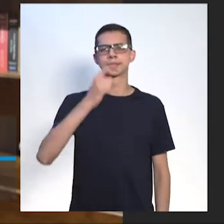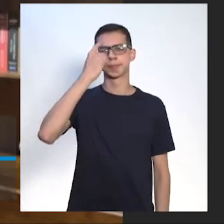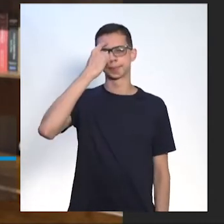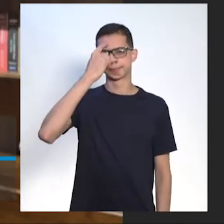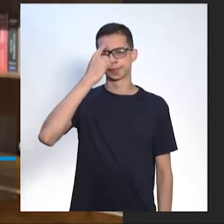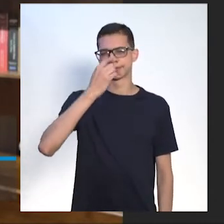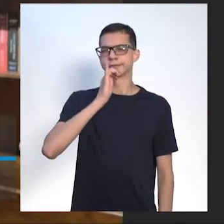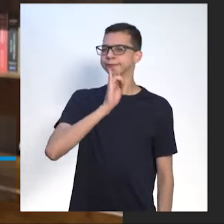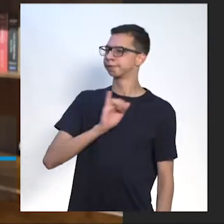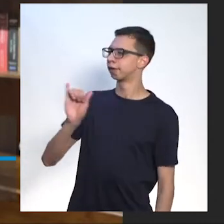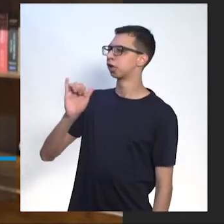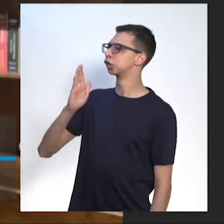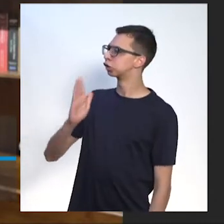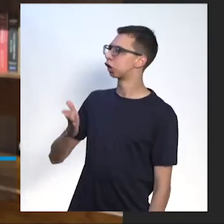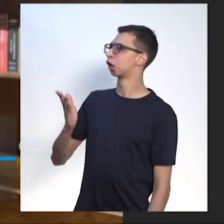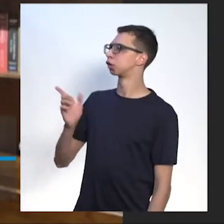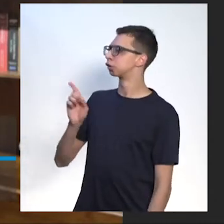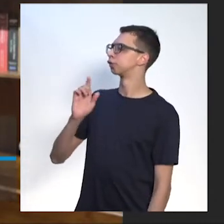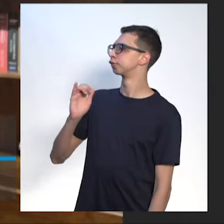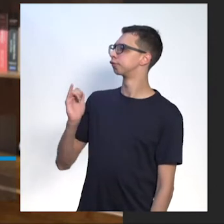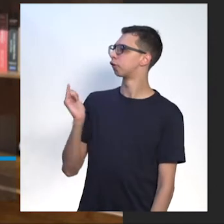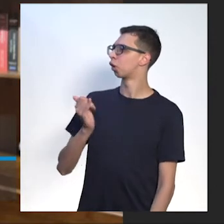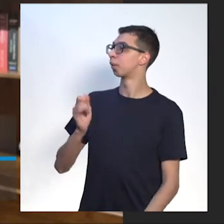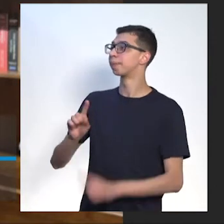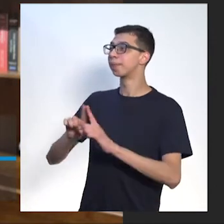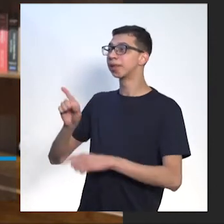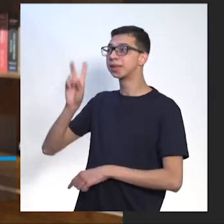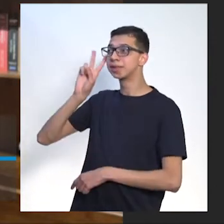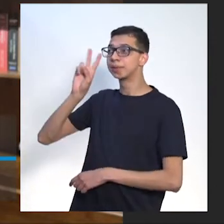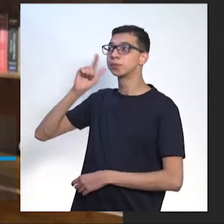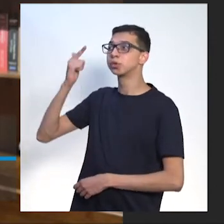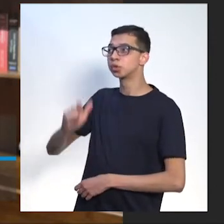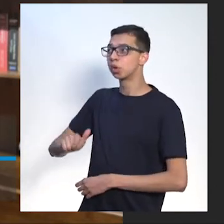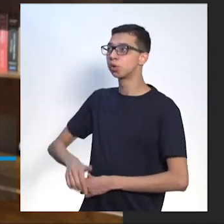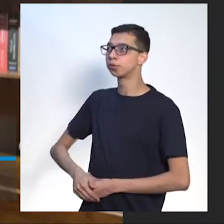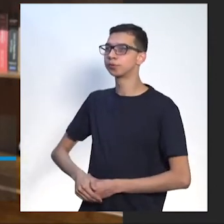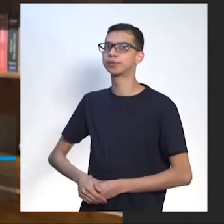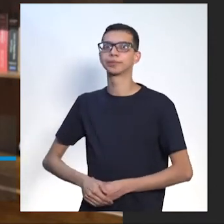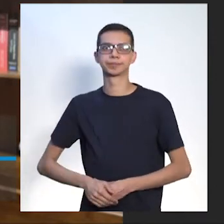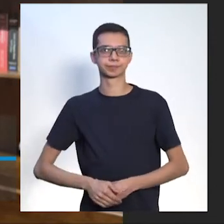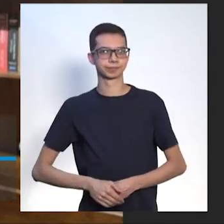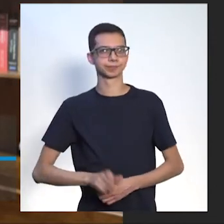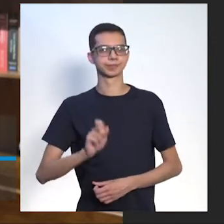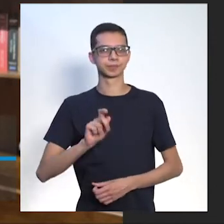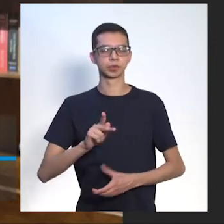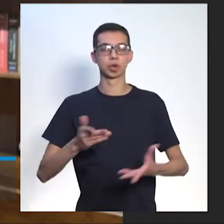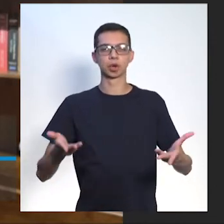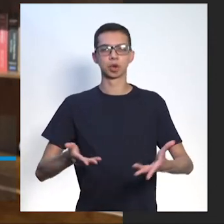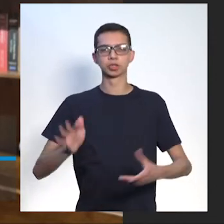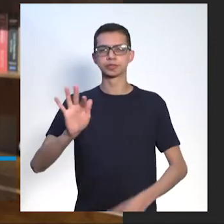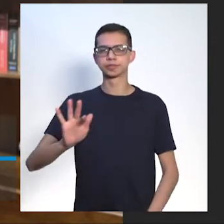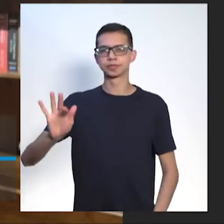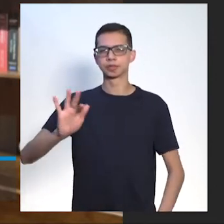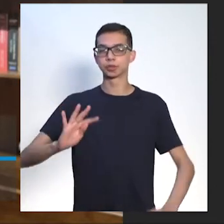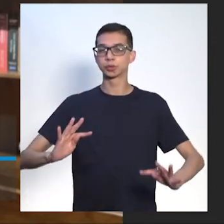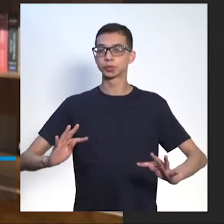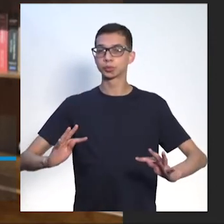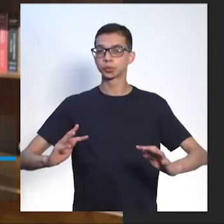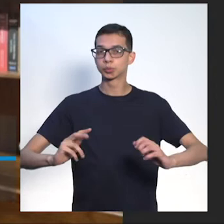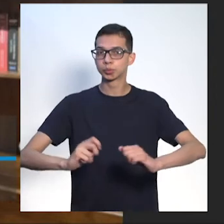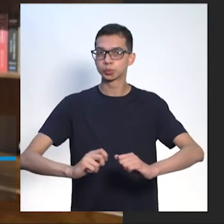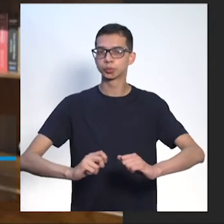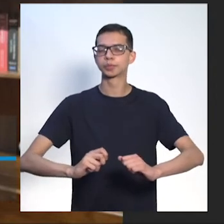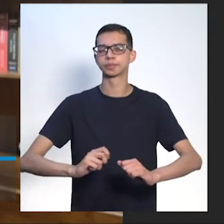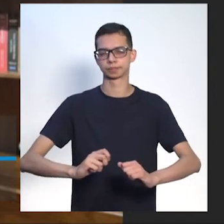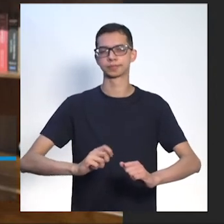mim de novo. Hoje, todas as faculdades, tá, têm auxílios. Por isso que eu estou